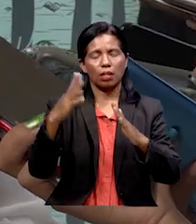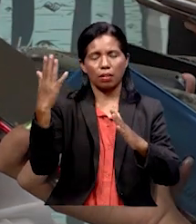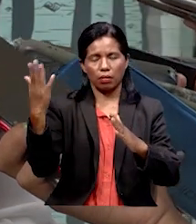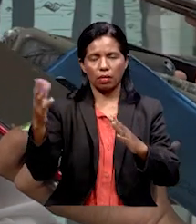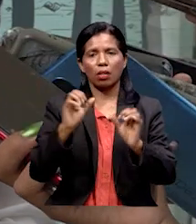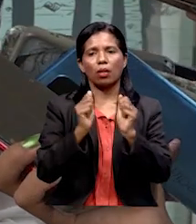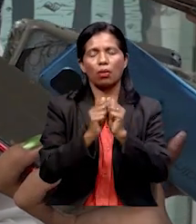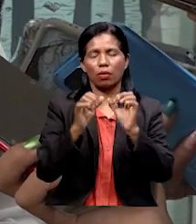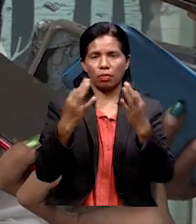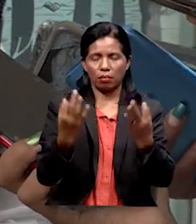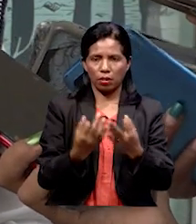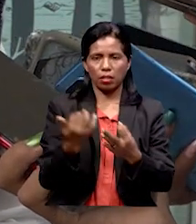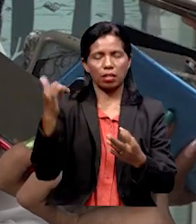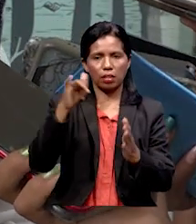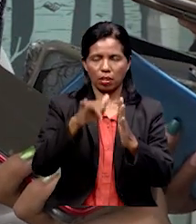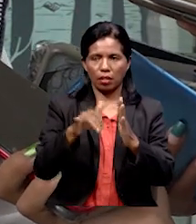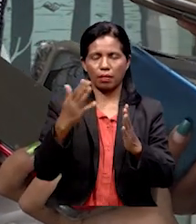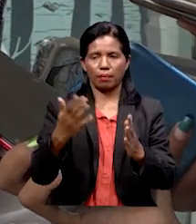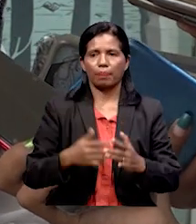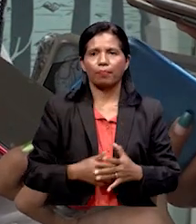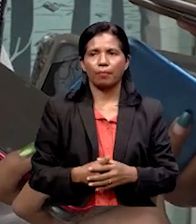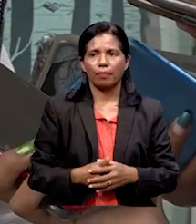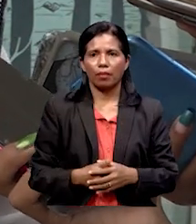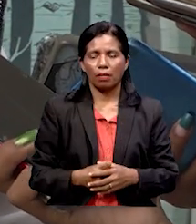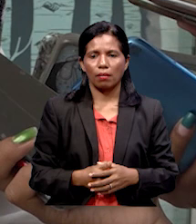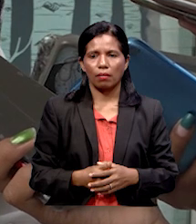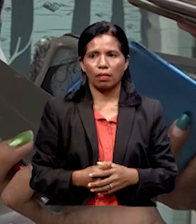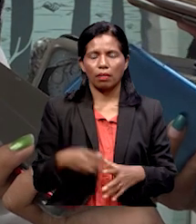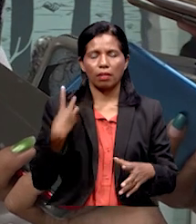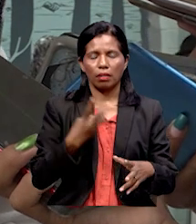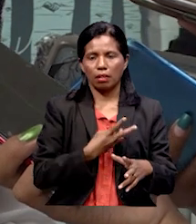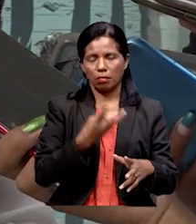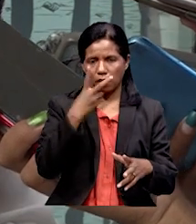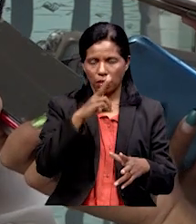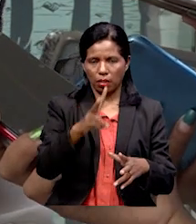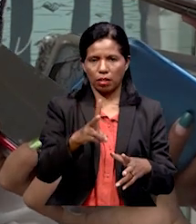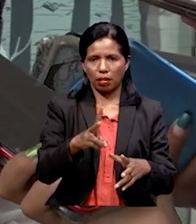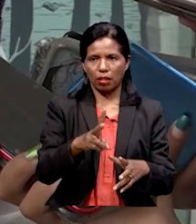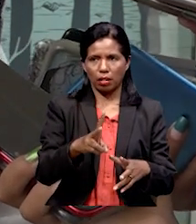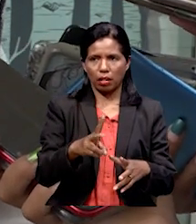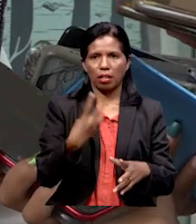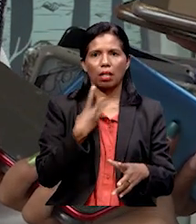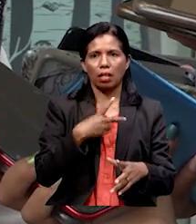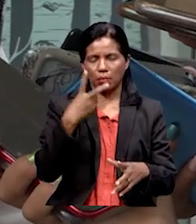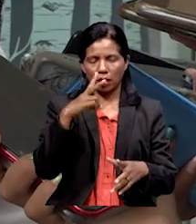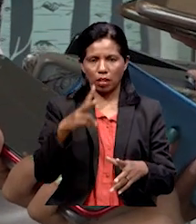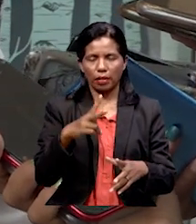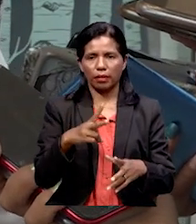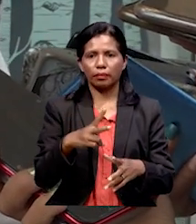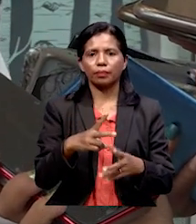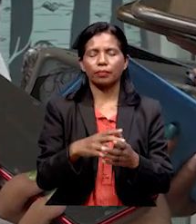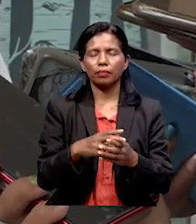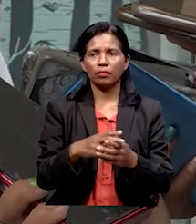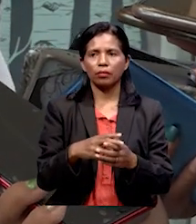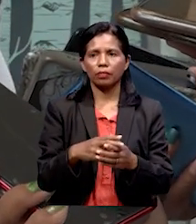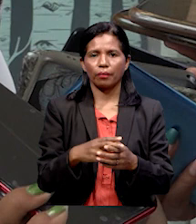minha família seja relaba. Ao esperar, e né, a mim, areia ela, assunto, a mim, los, areia lá, a mim. Ami